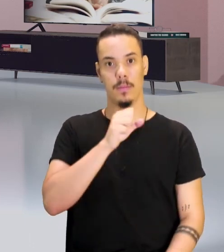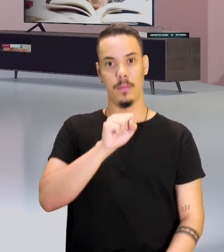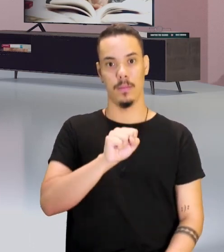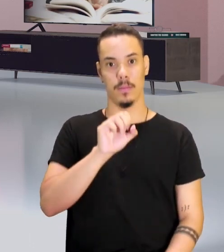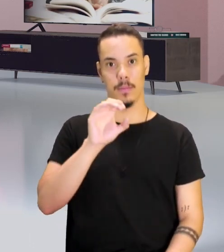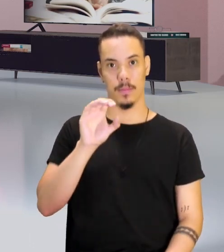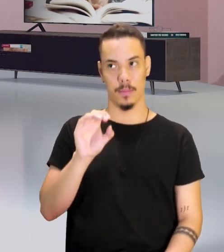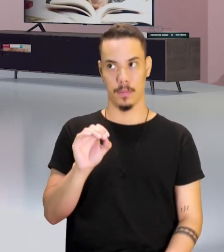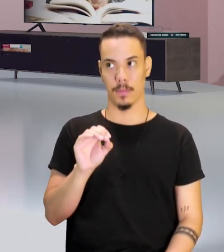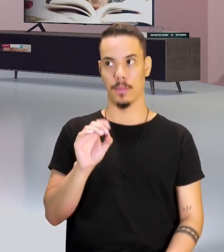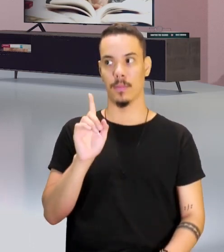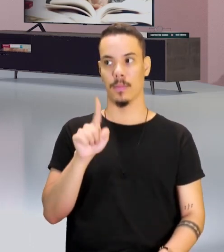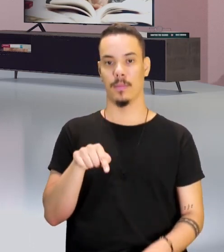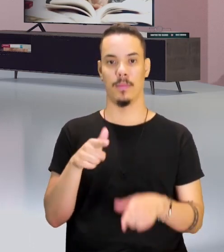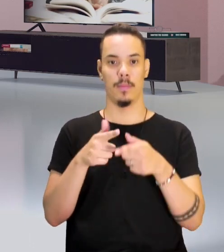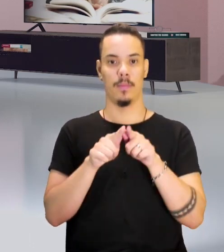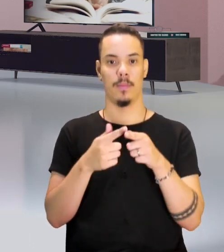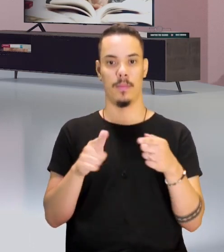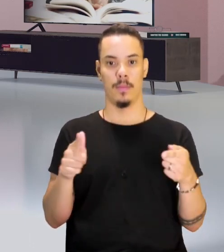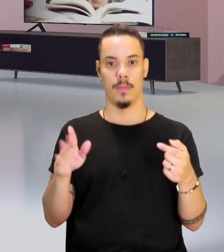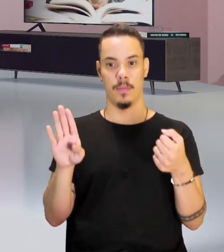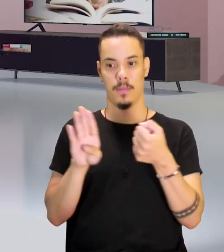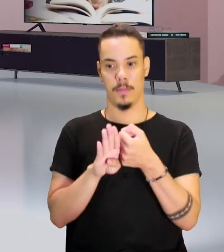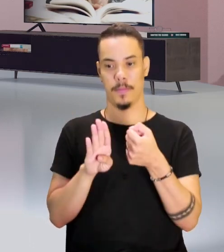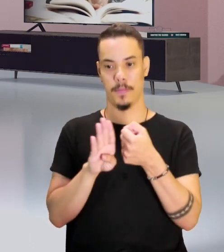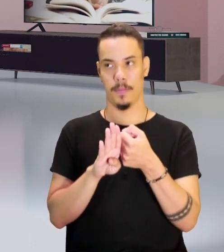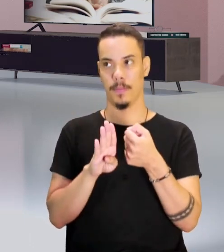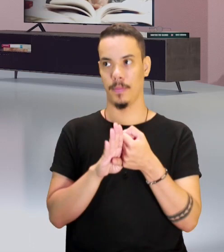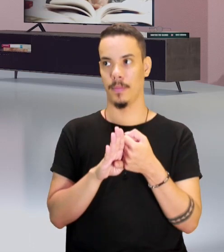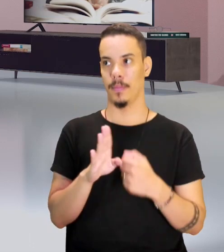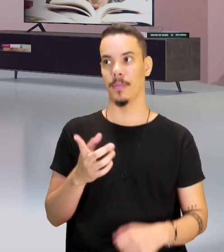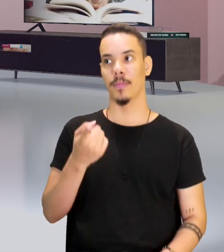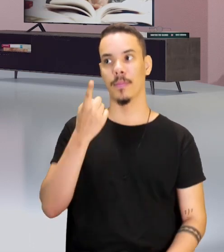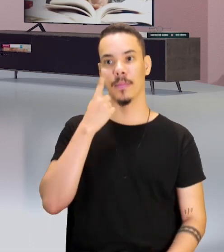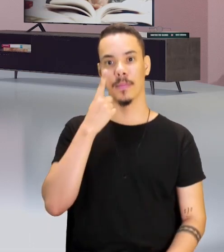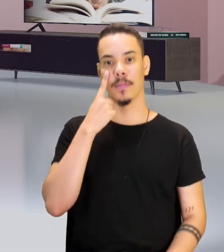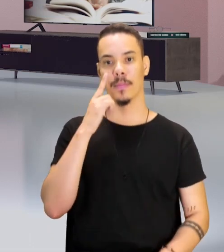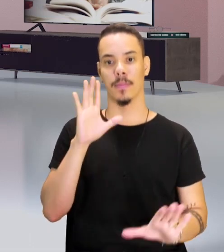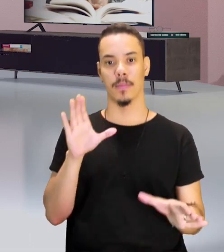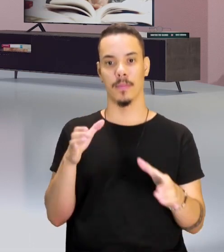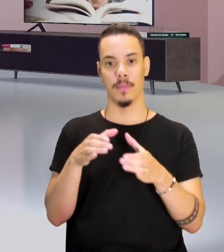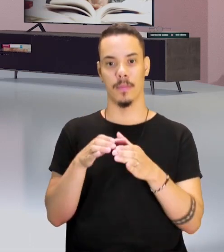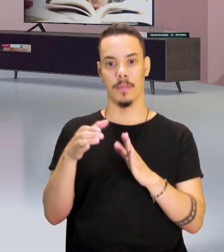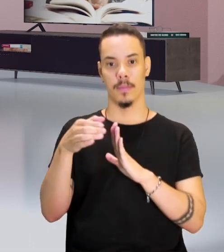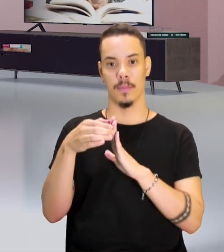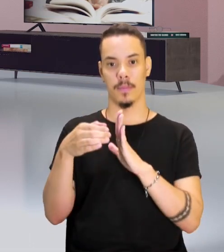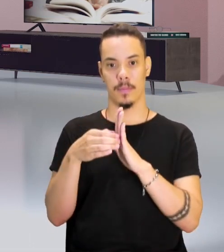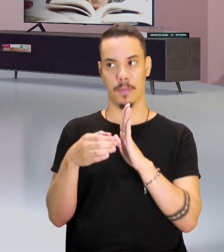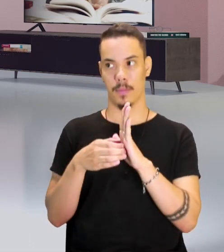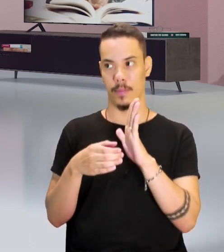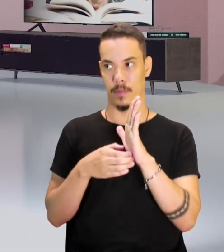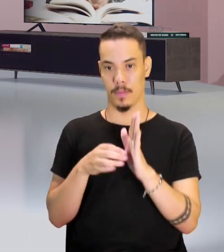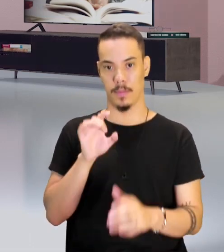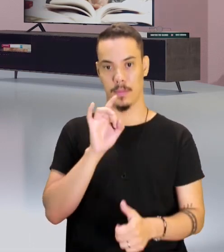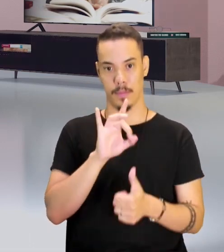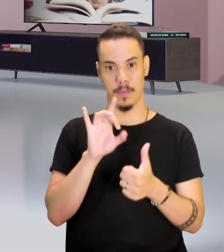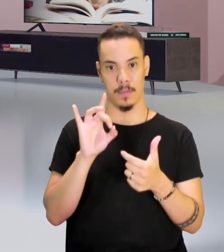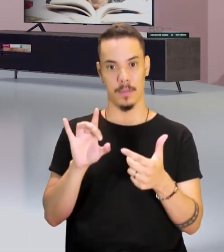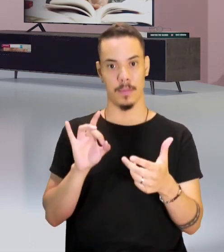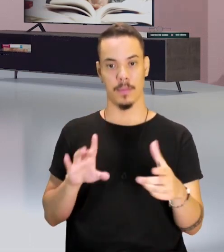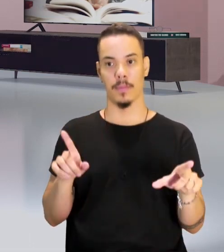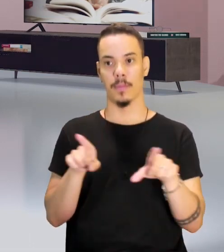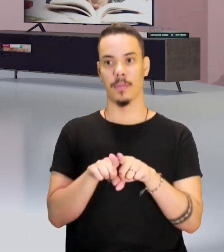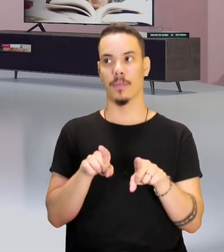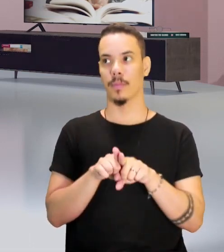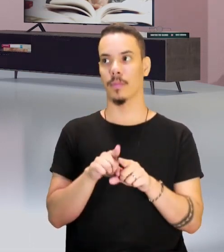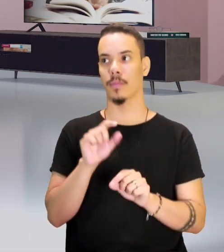80, aqui, gramática substantivo, tá? Vamos ver a classificação do substantivo quanto à composição e quanto